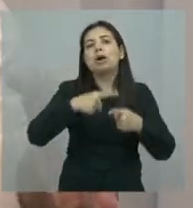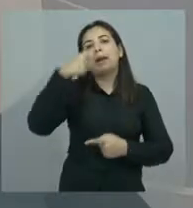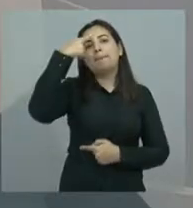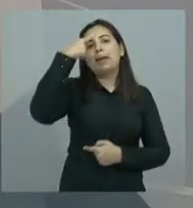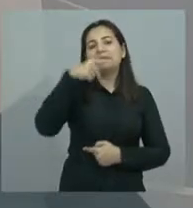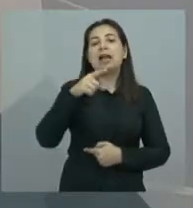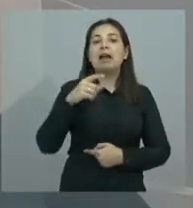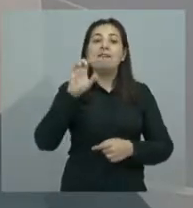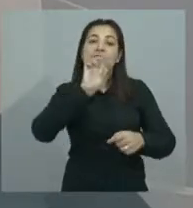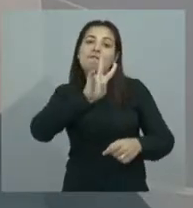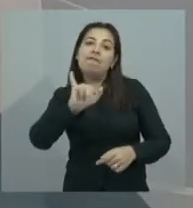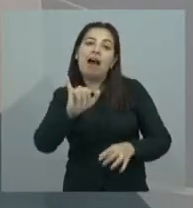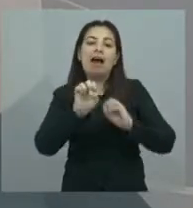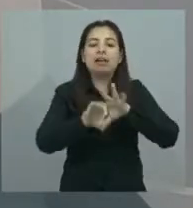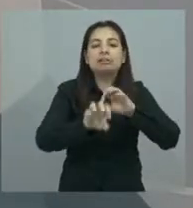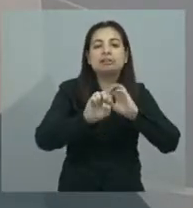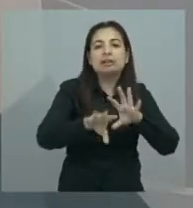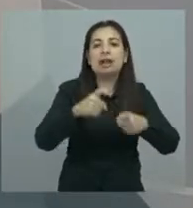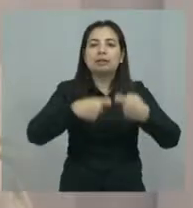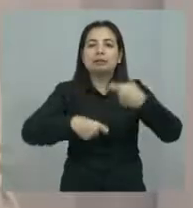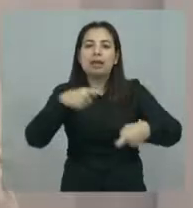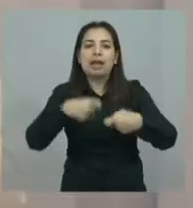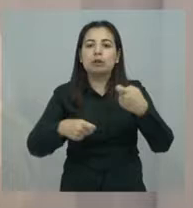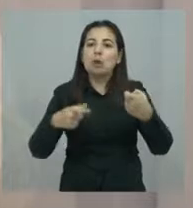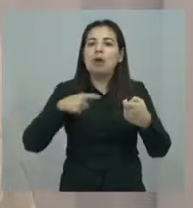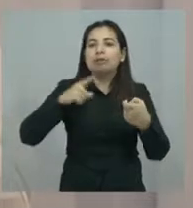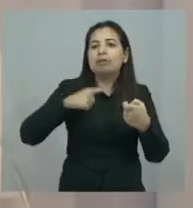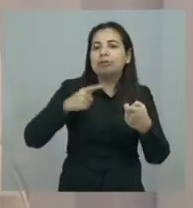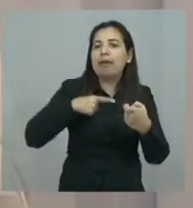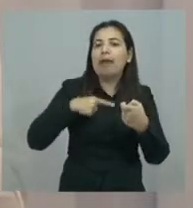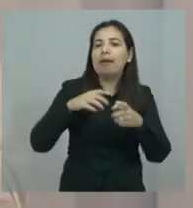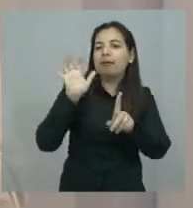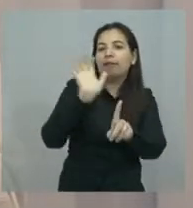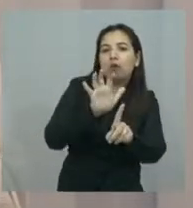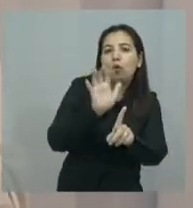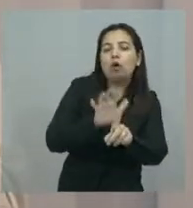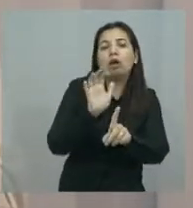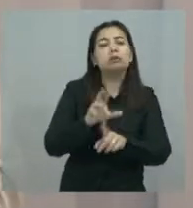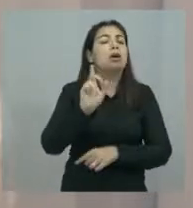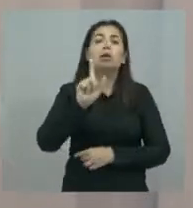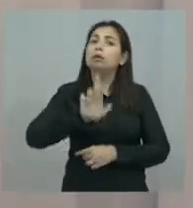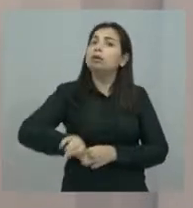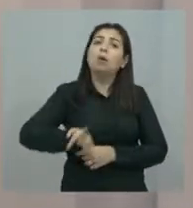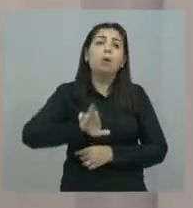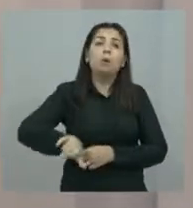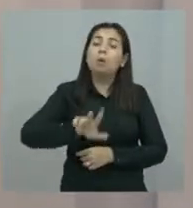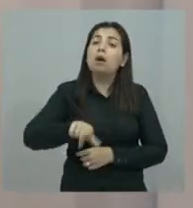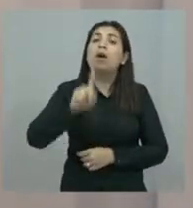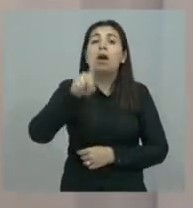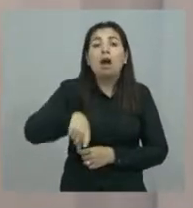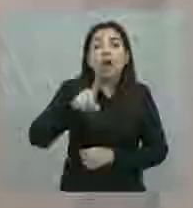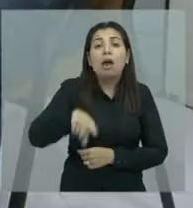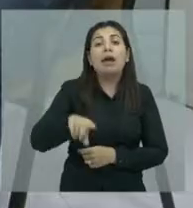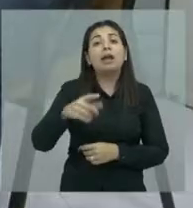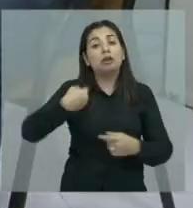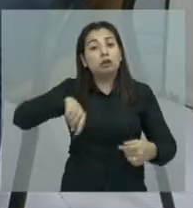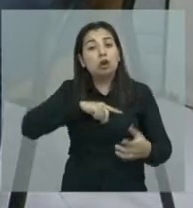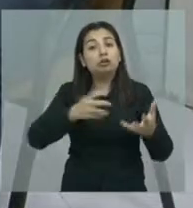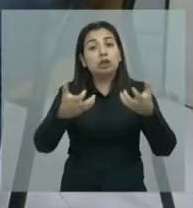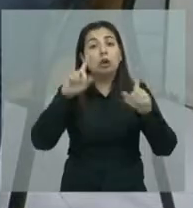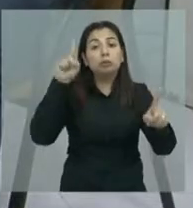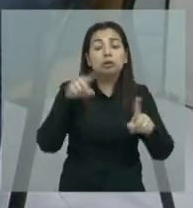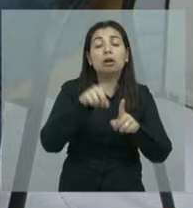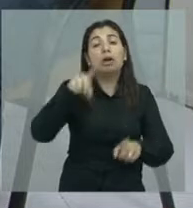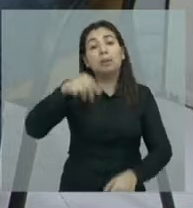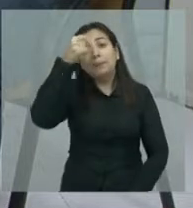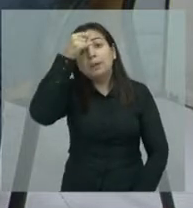fazer sexo, né? Estimular o jovem a fazer sexo. Não, a intenção é exatamente o contrário, né? é prevenir ao jovem para que ele que está